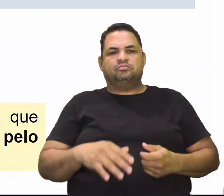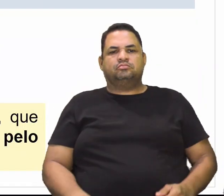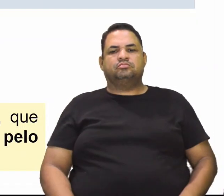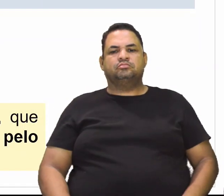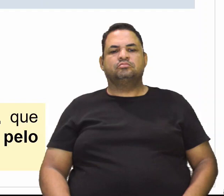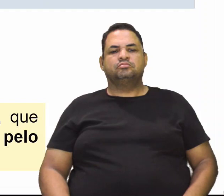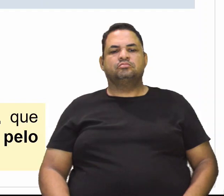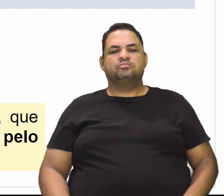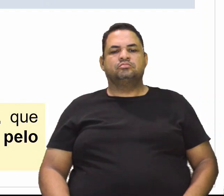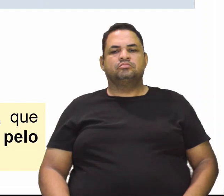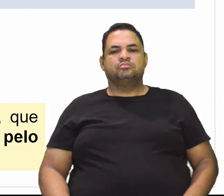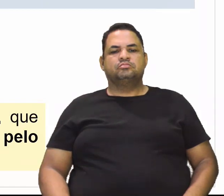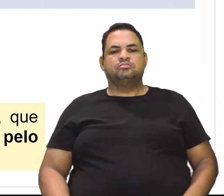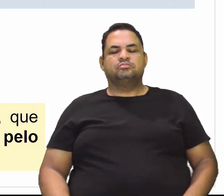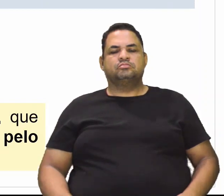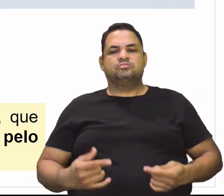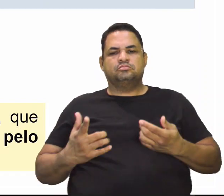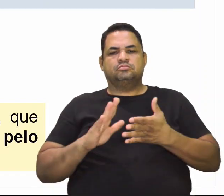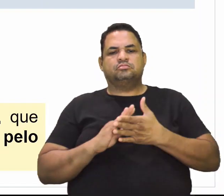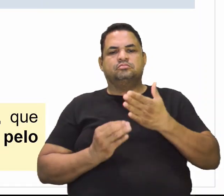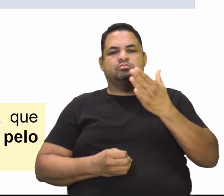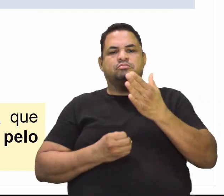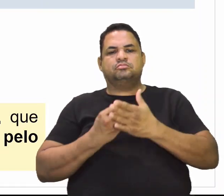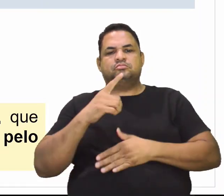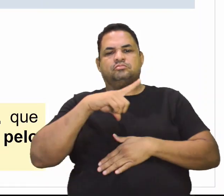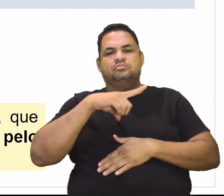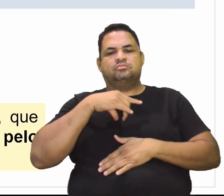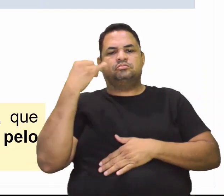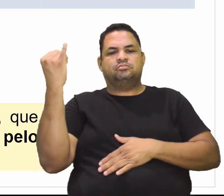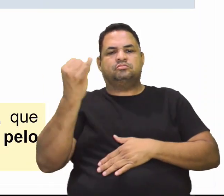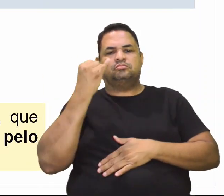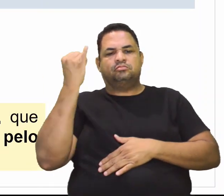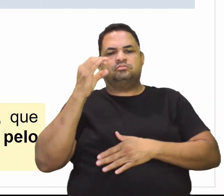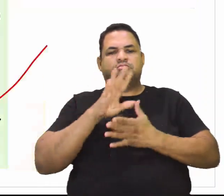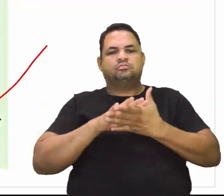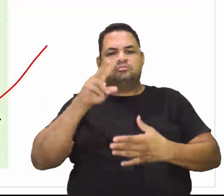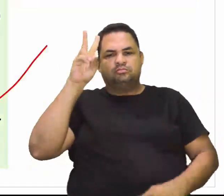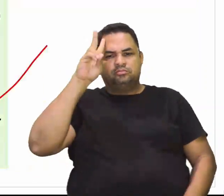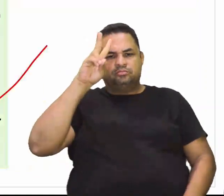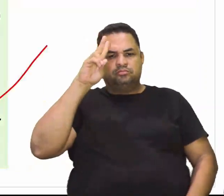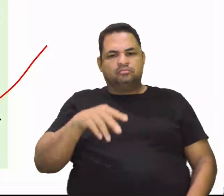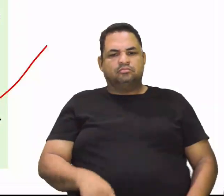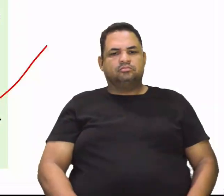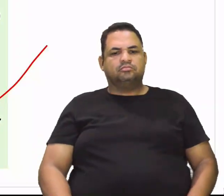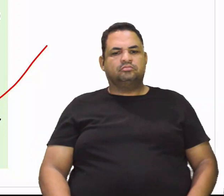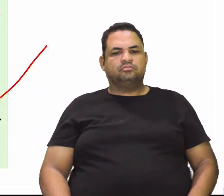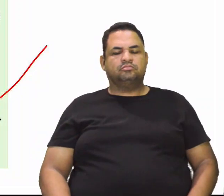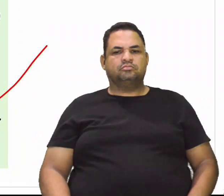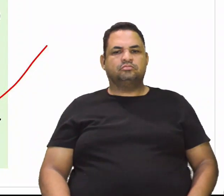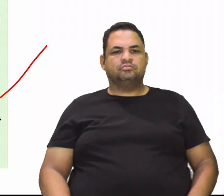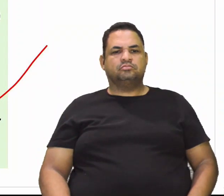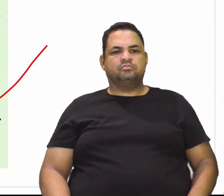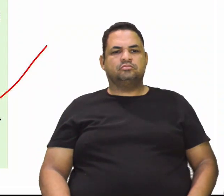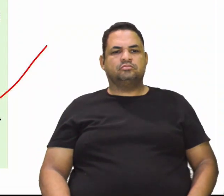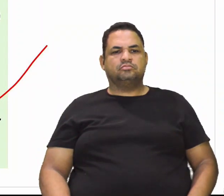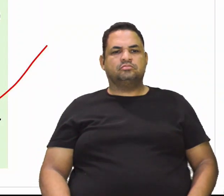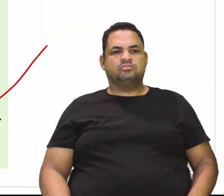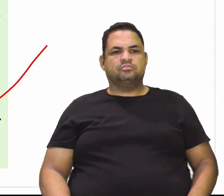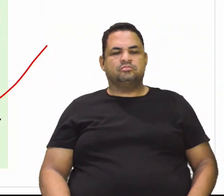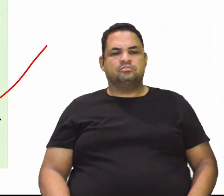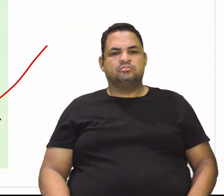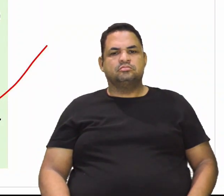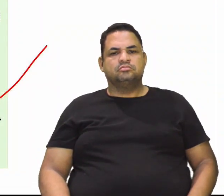Romano, que vai suceder a República, que tem sua importância histórica. Olha aí as características do Império